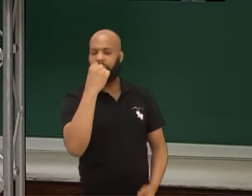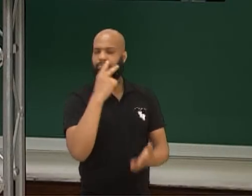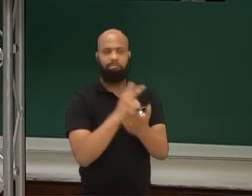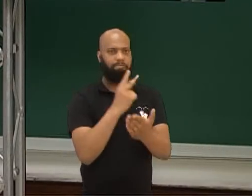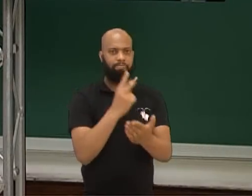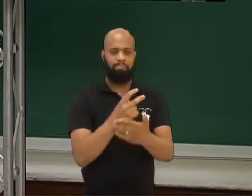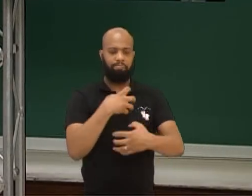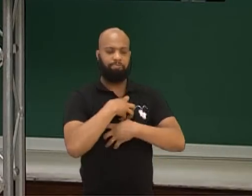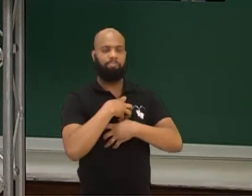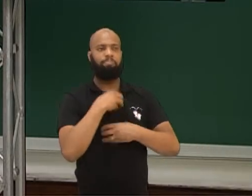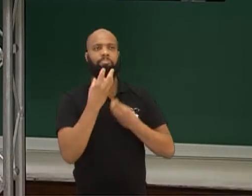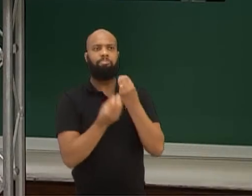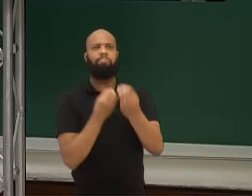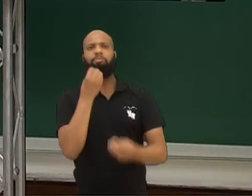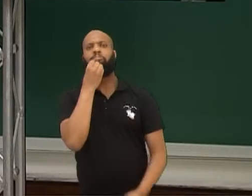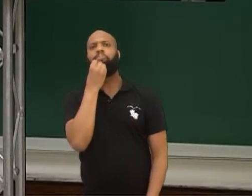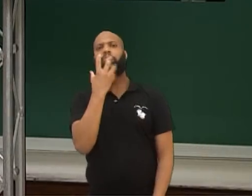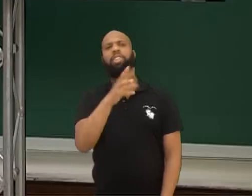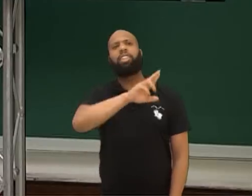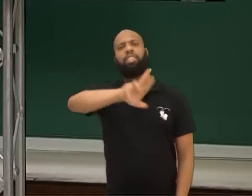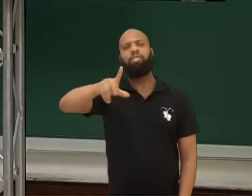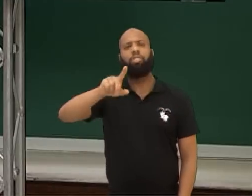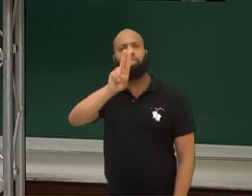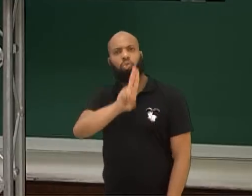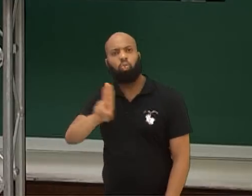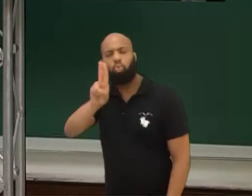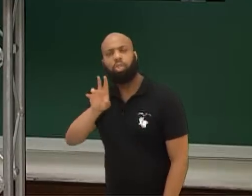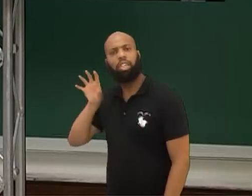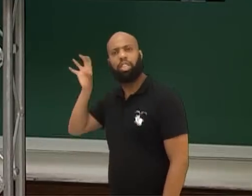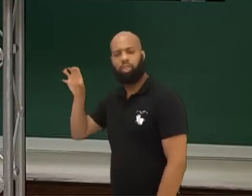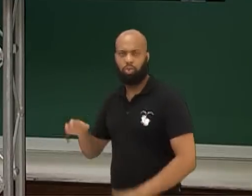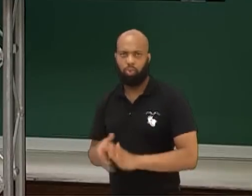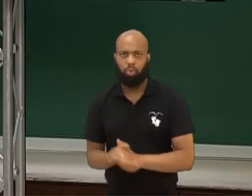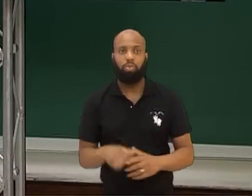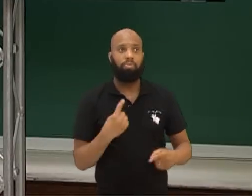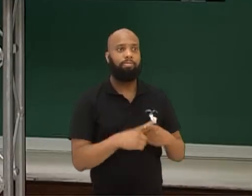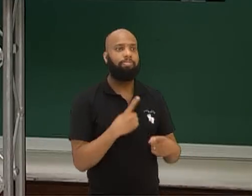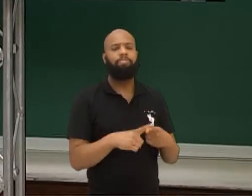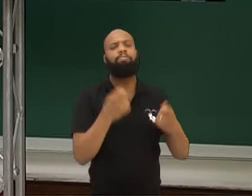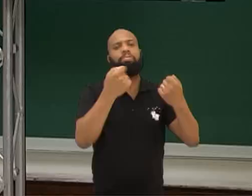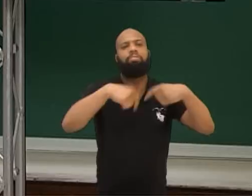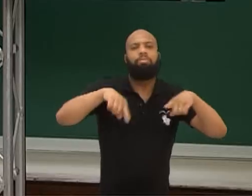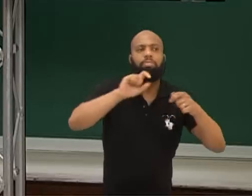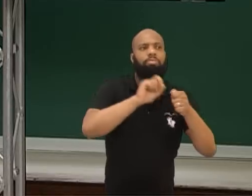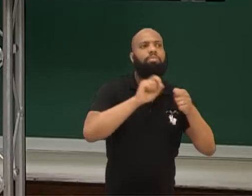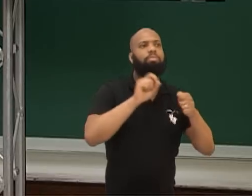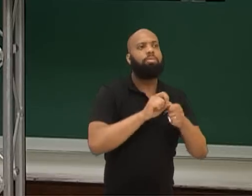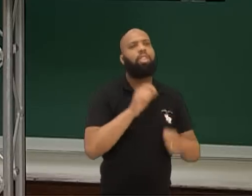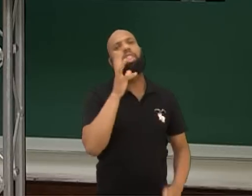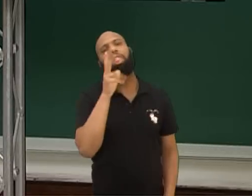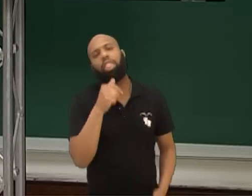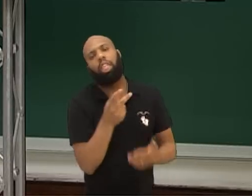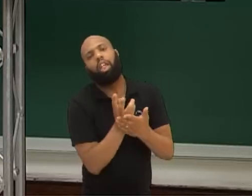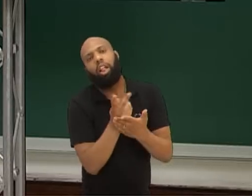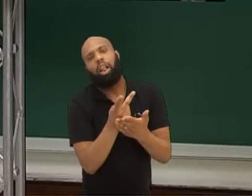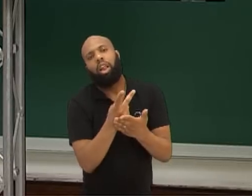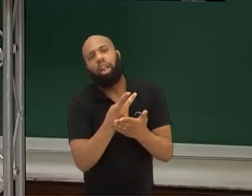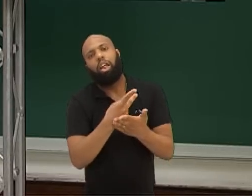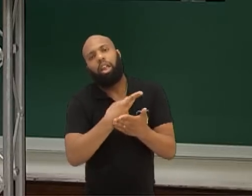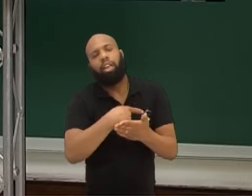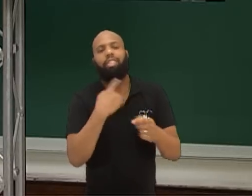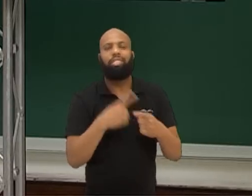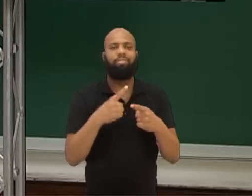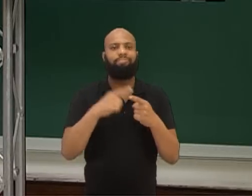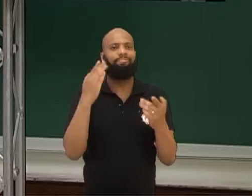jeito. Qual a vantagem de a gente usar isso aqui? É que daí não precisa ficar desenhando, porque tem desenho que